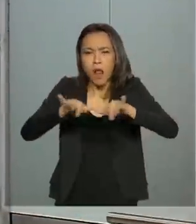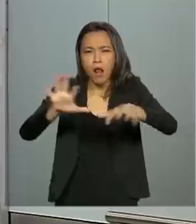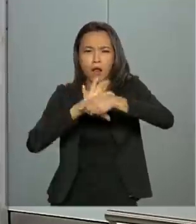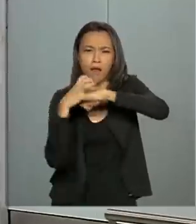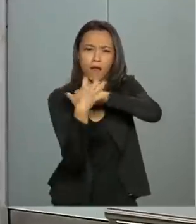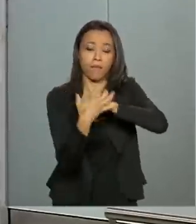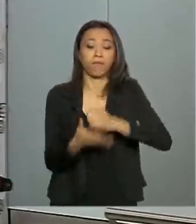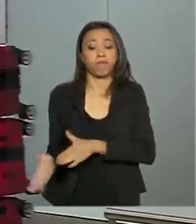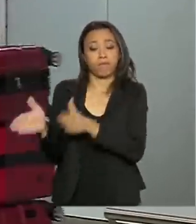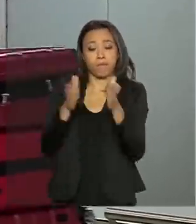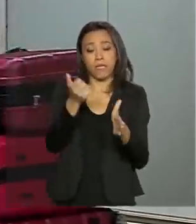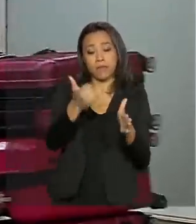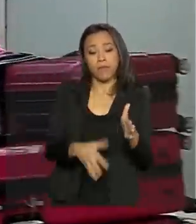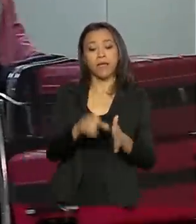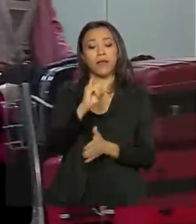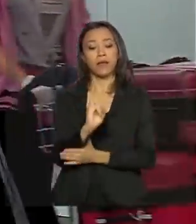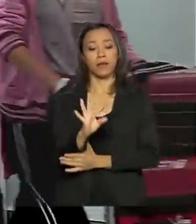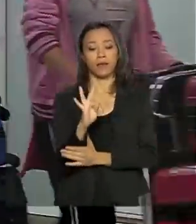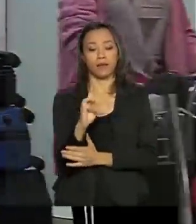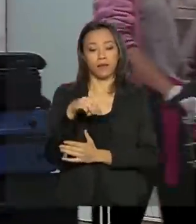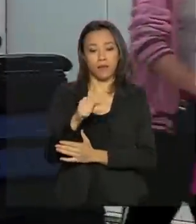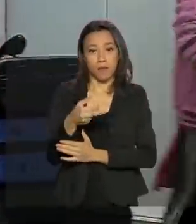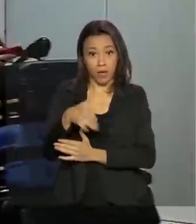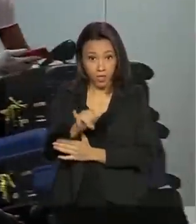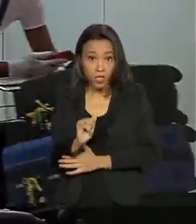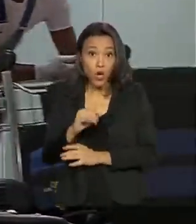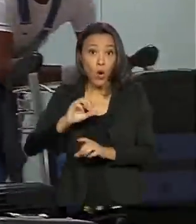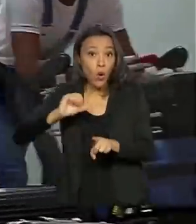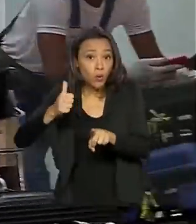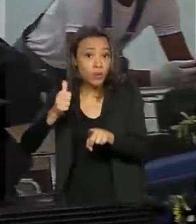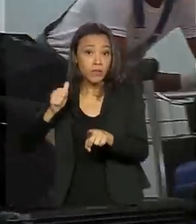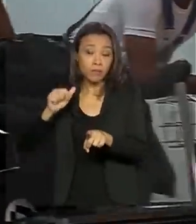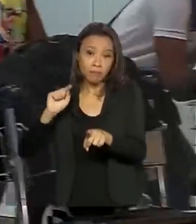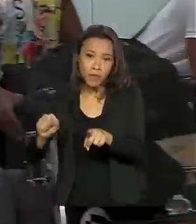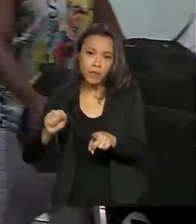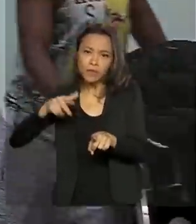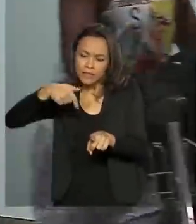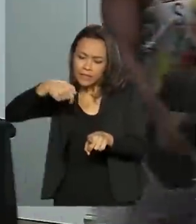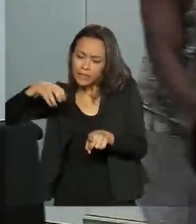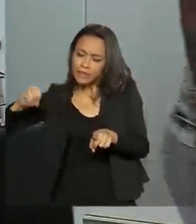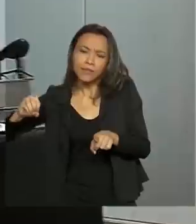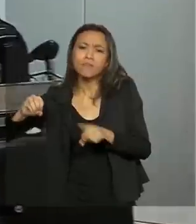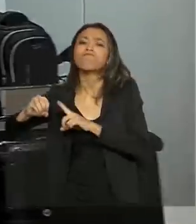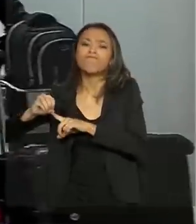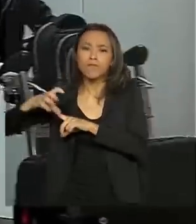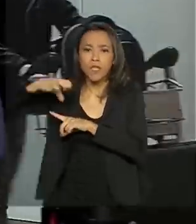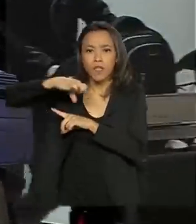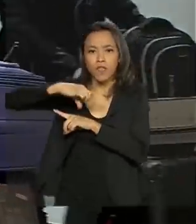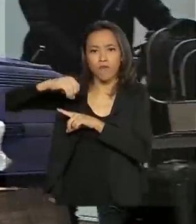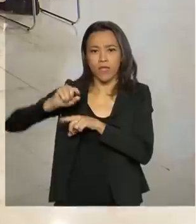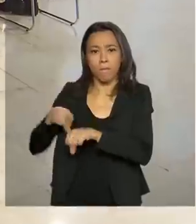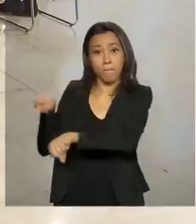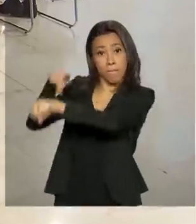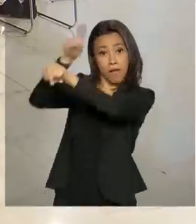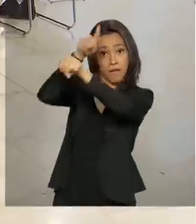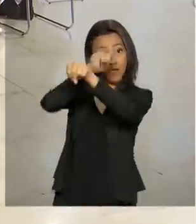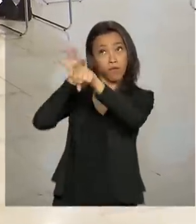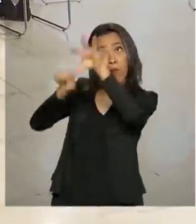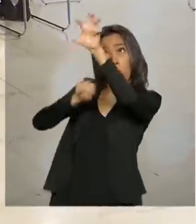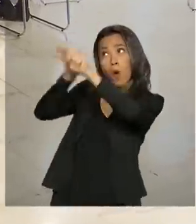e em cerca de um mês mais de 11 mil e 700 brasileiros de quase 90 países foram repatriados